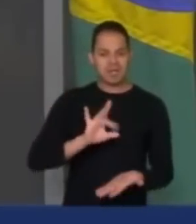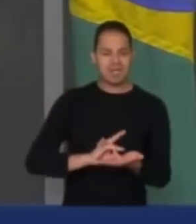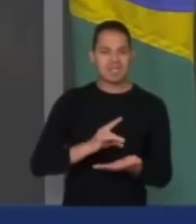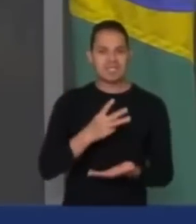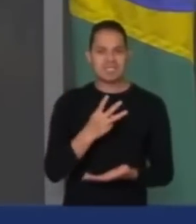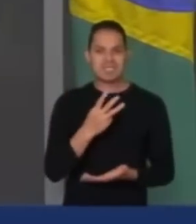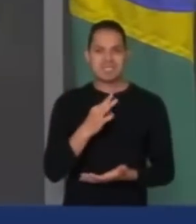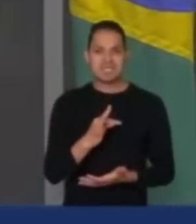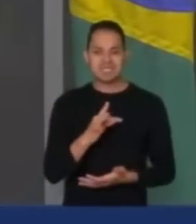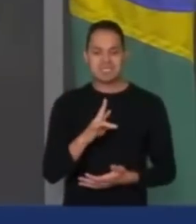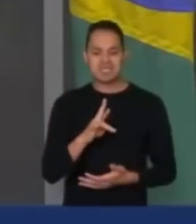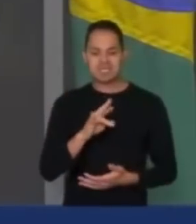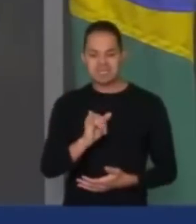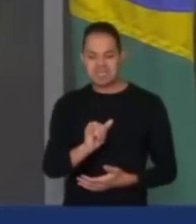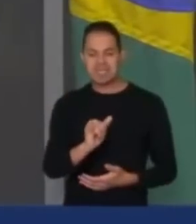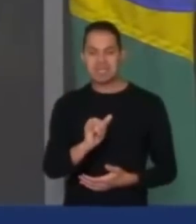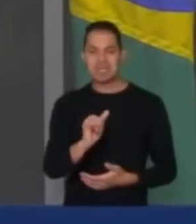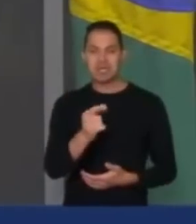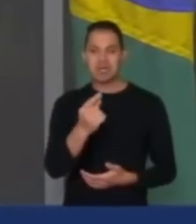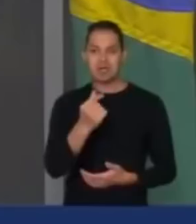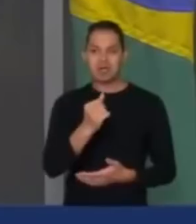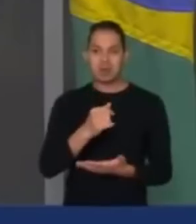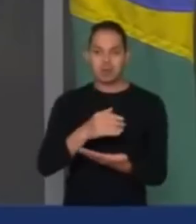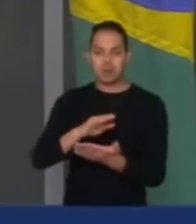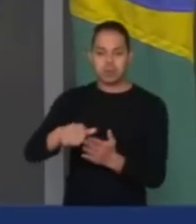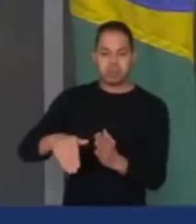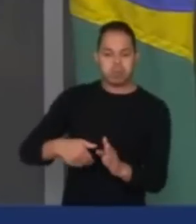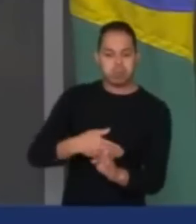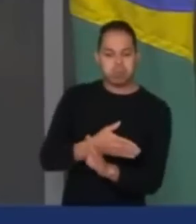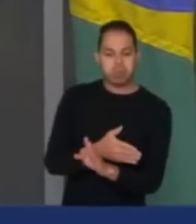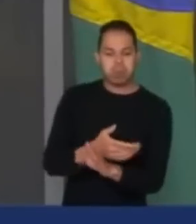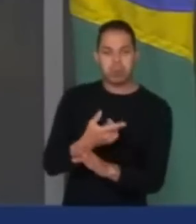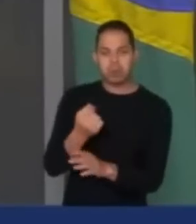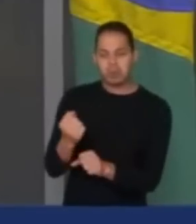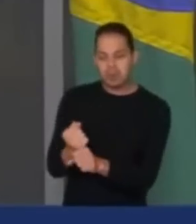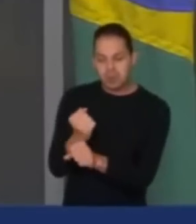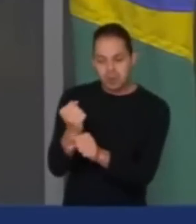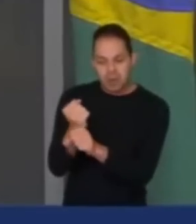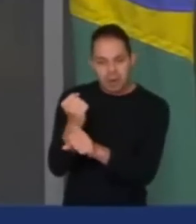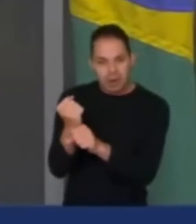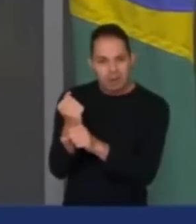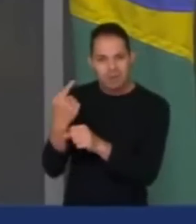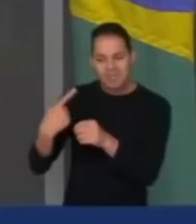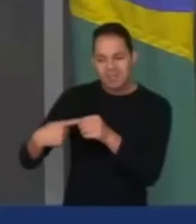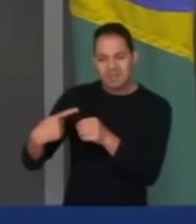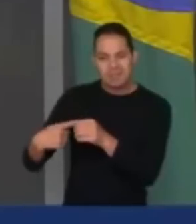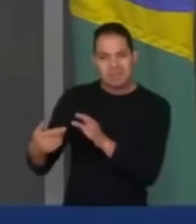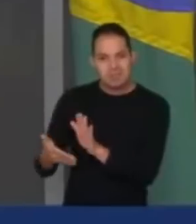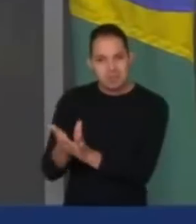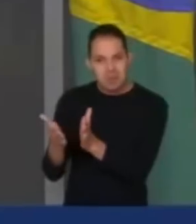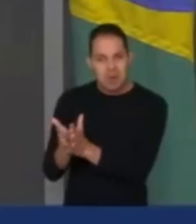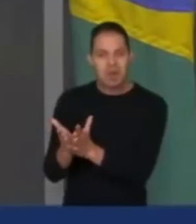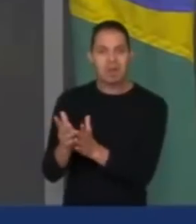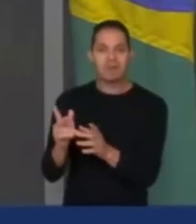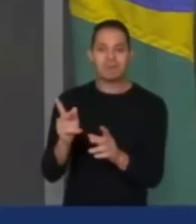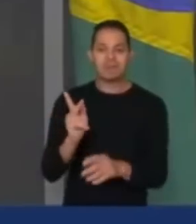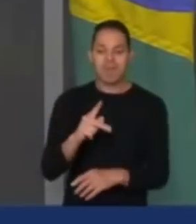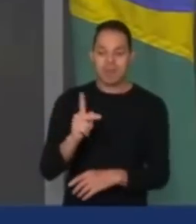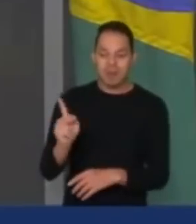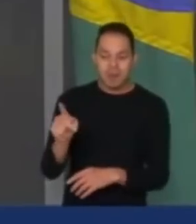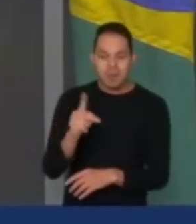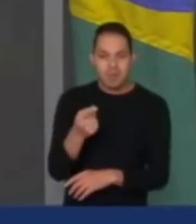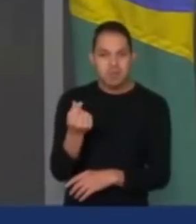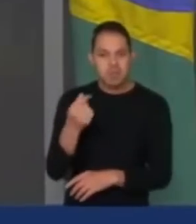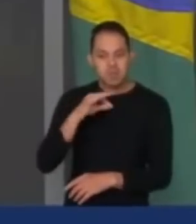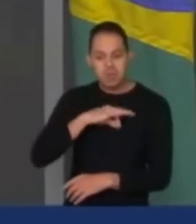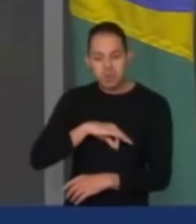reais estão sendo desviados do pedreiro que sai de São João de Meriti da professora que sai de Nova Iguaçu